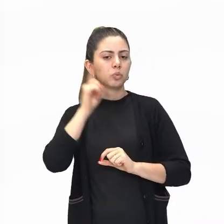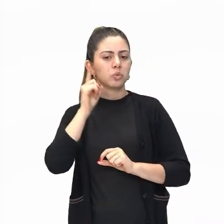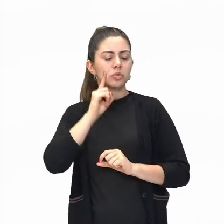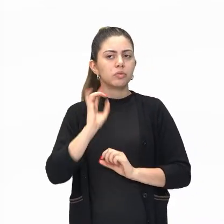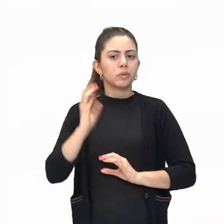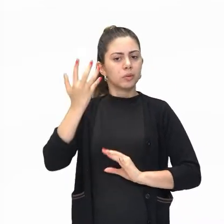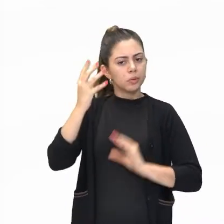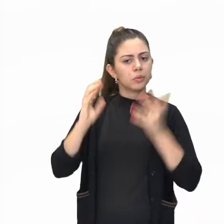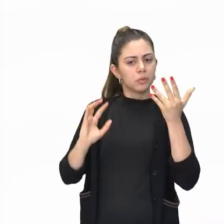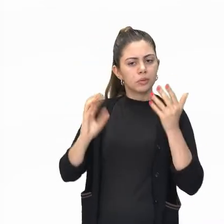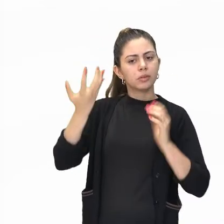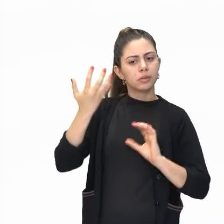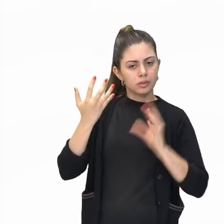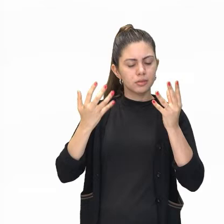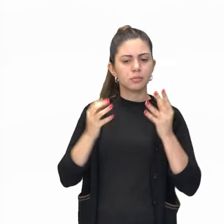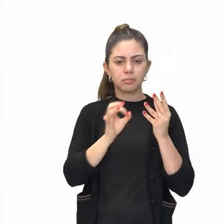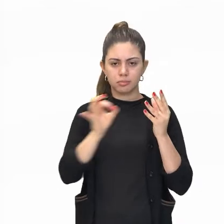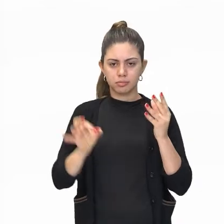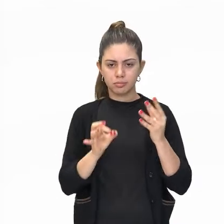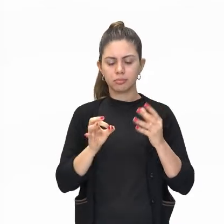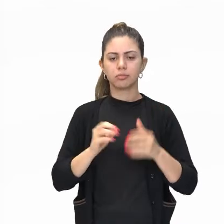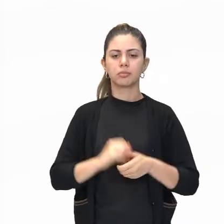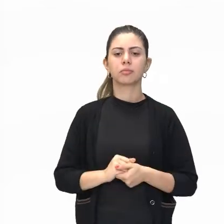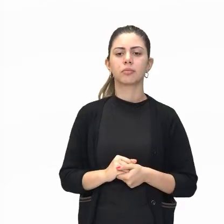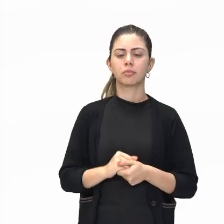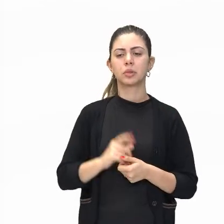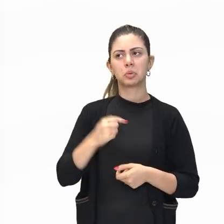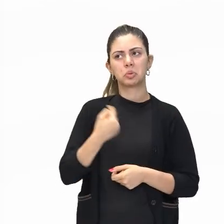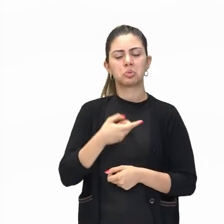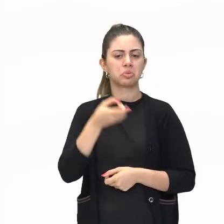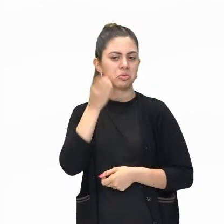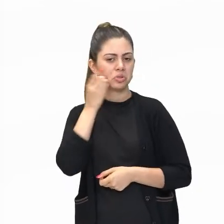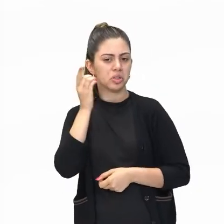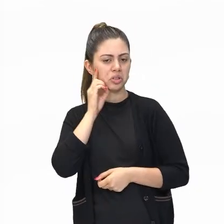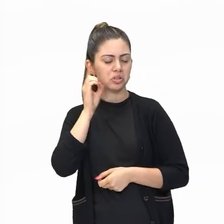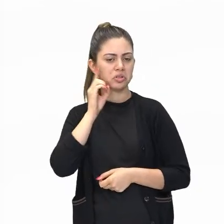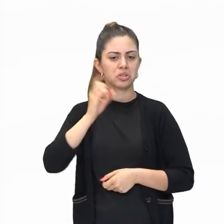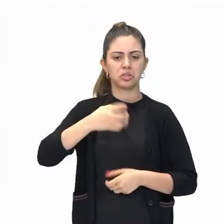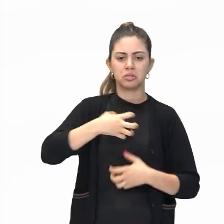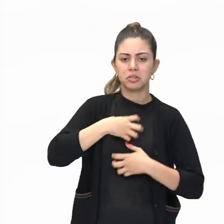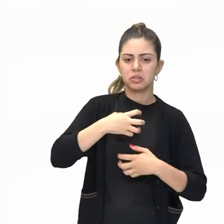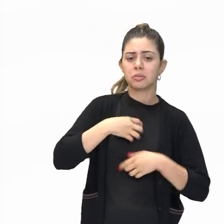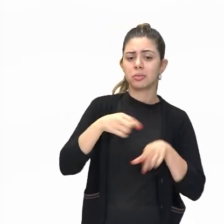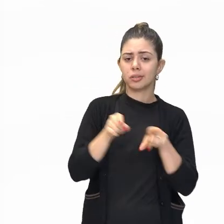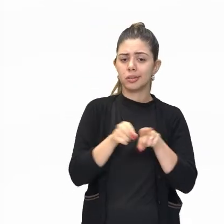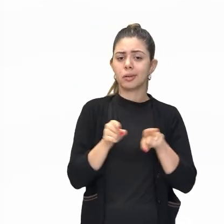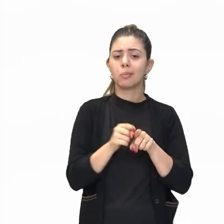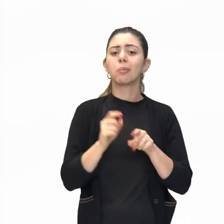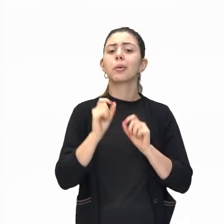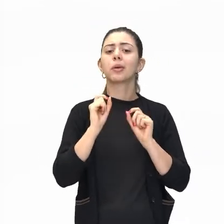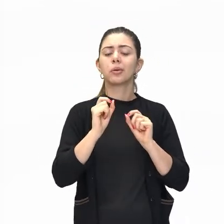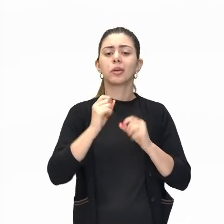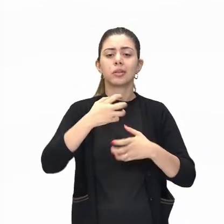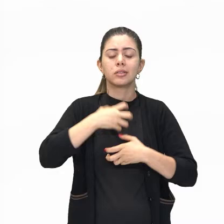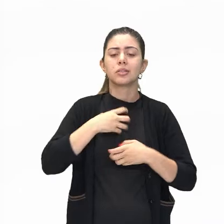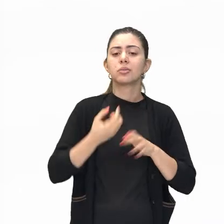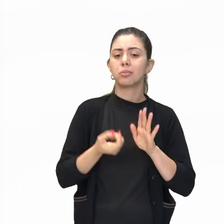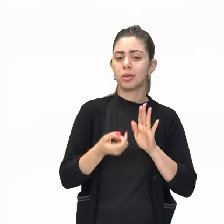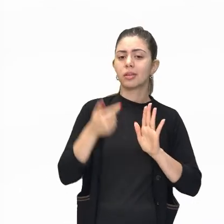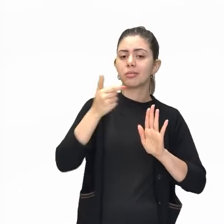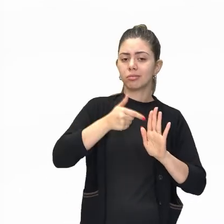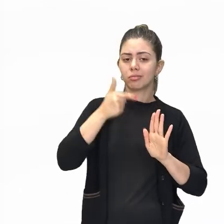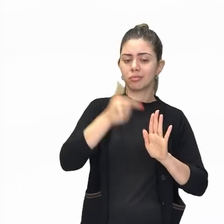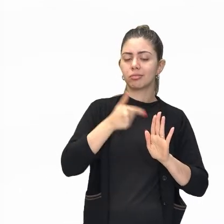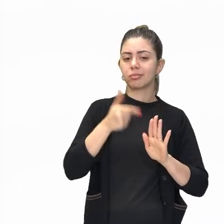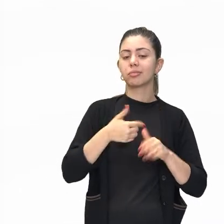com acontecimentos banais, corriqueiros, sentimentos, a presença de humor e ironia.